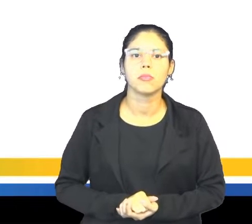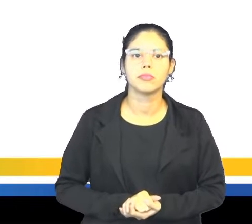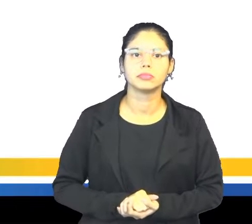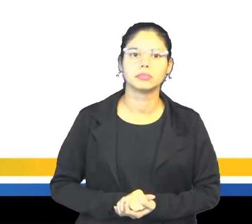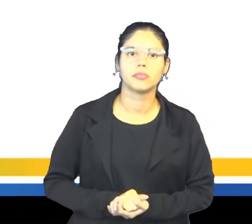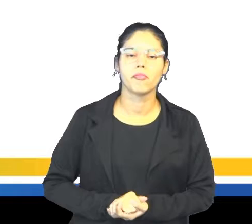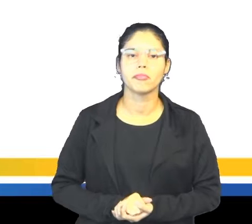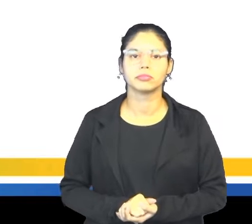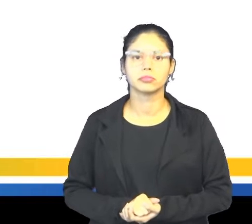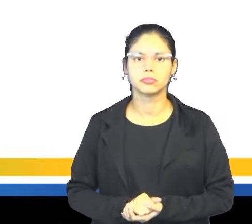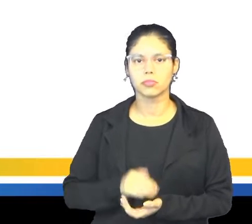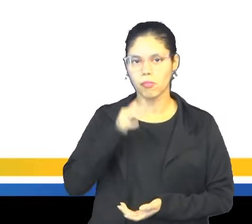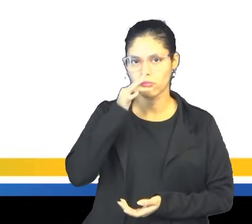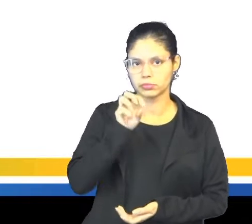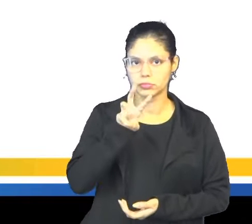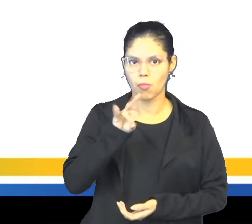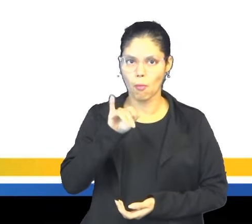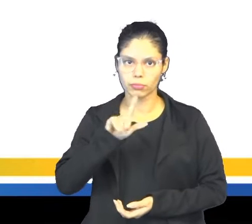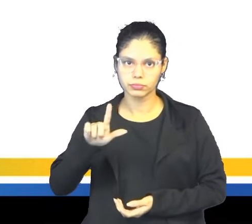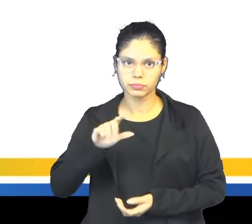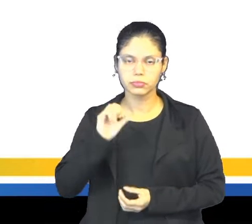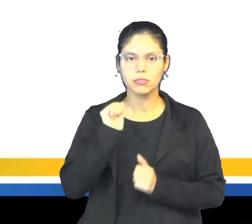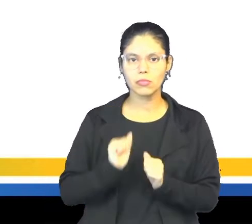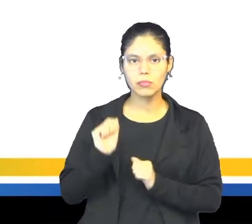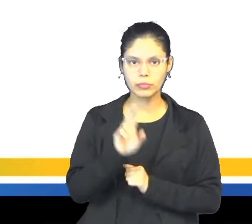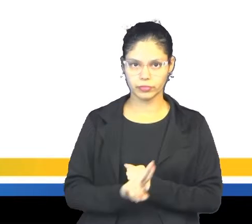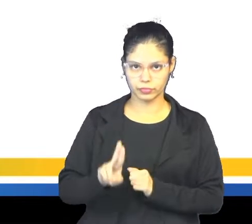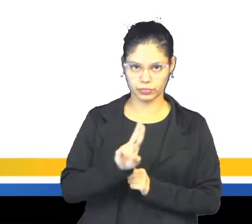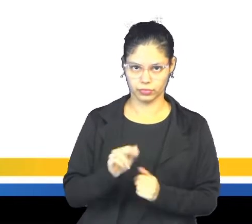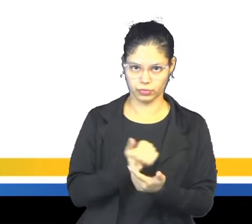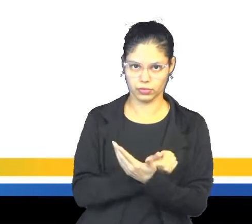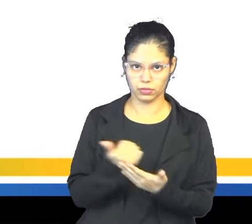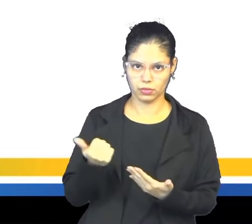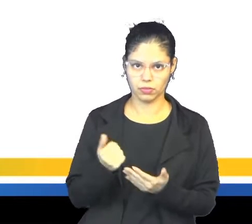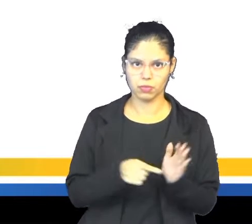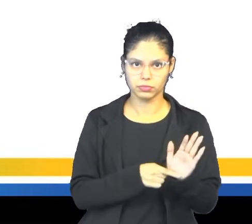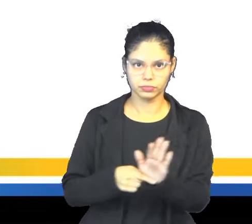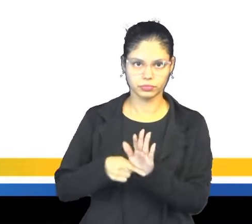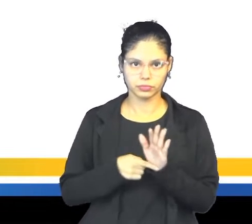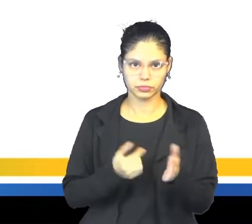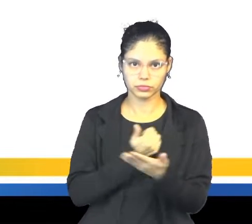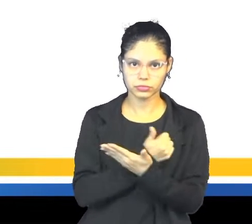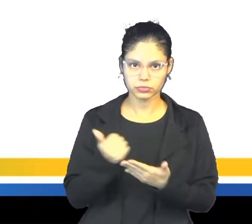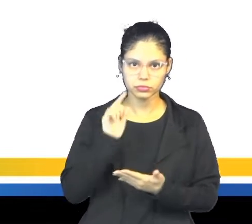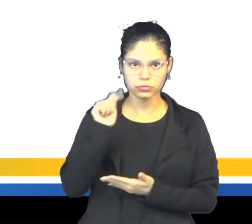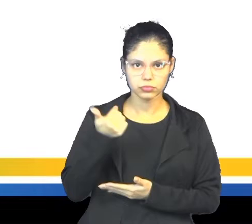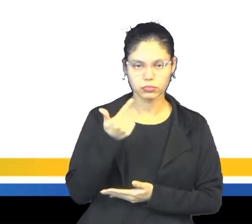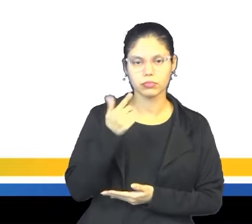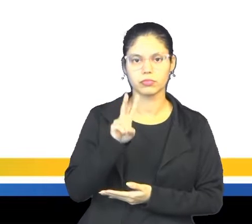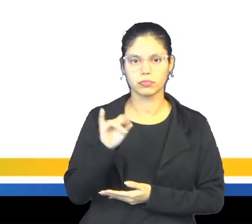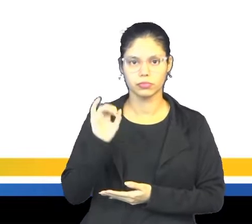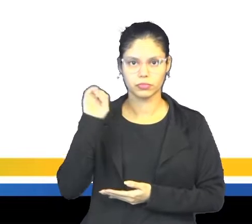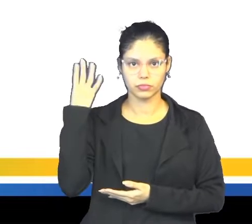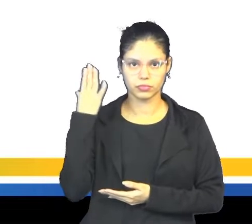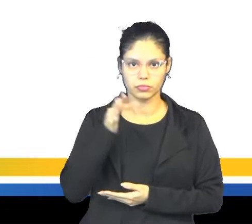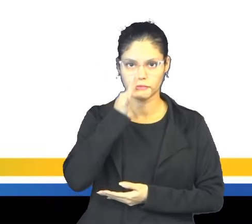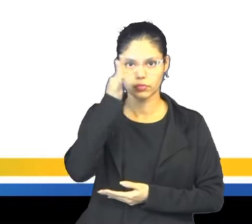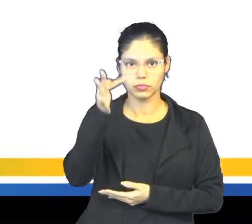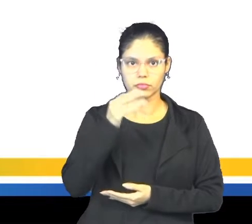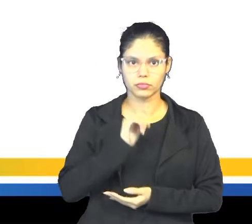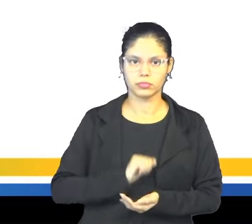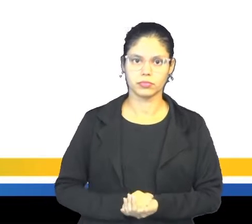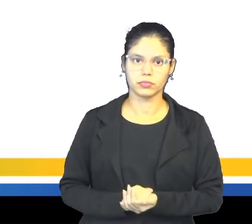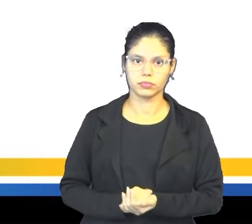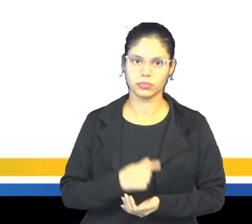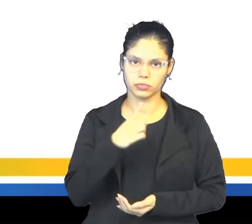O futuro com will, ele pode ser utilizado para ações que indicam ações que vão ocorrer em um futuro distante.